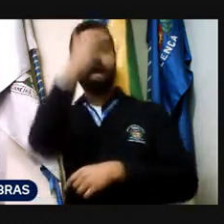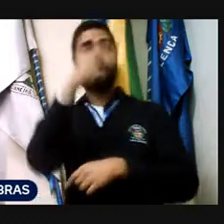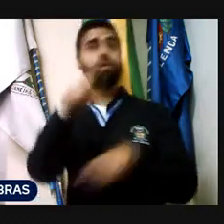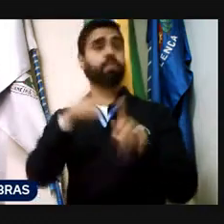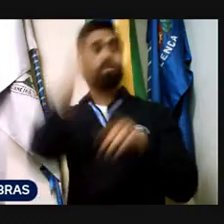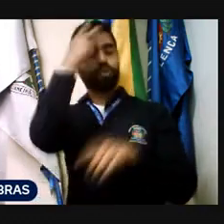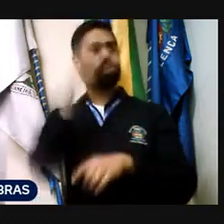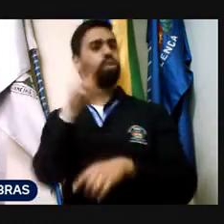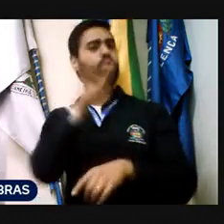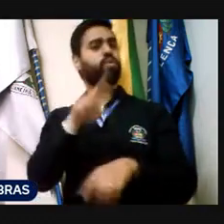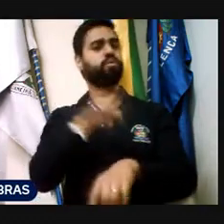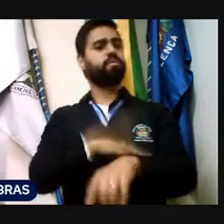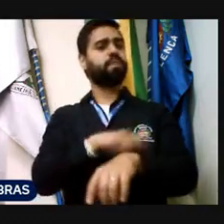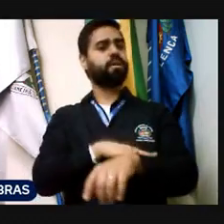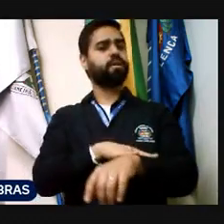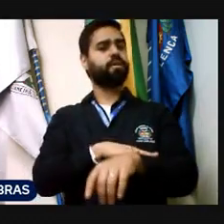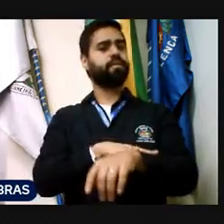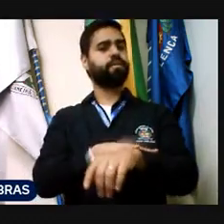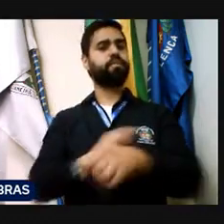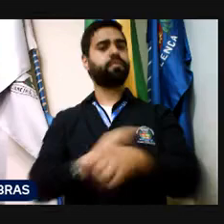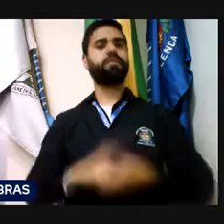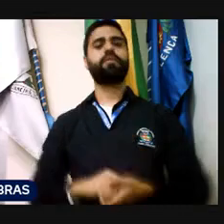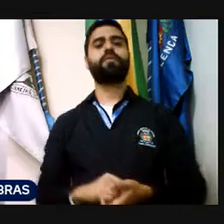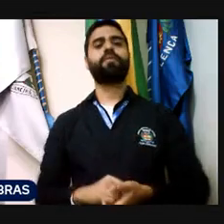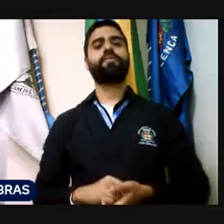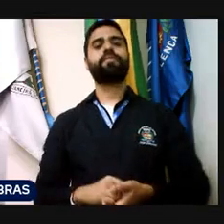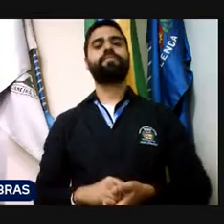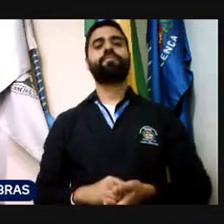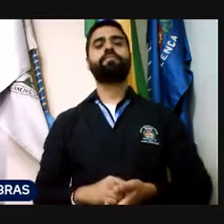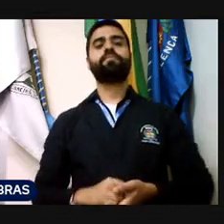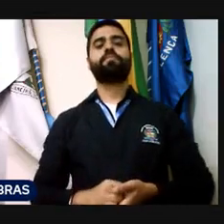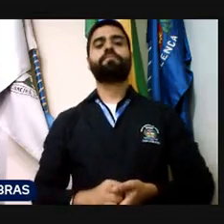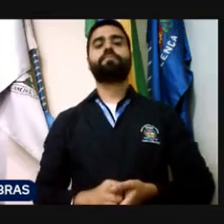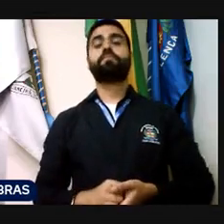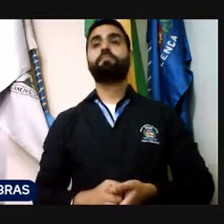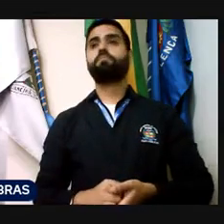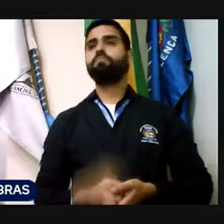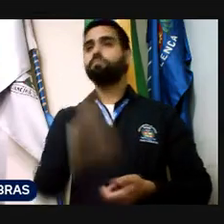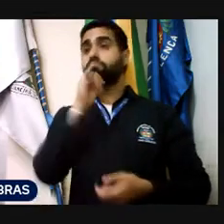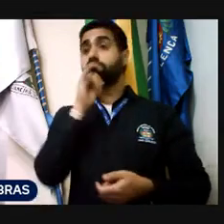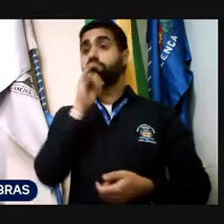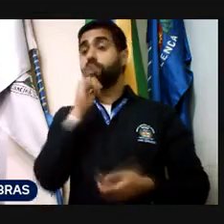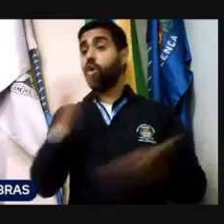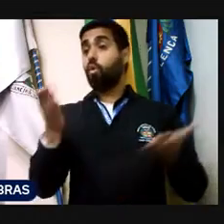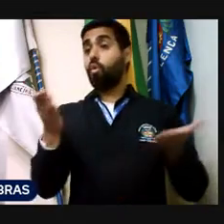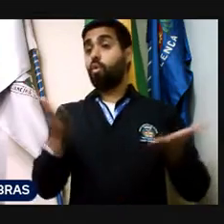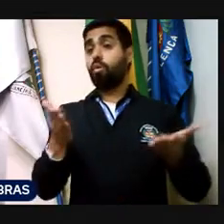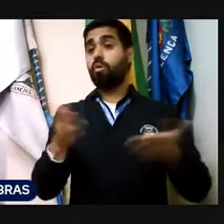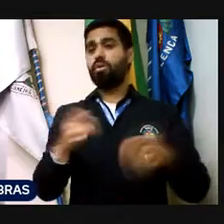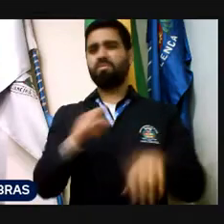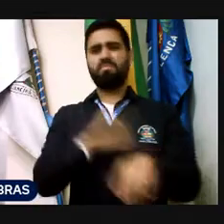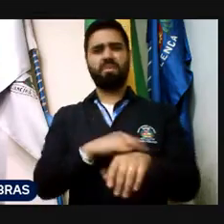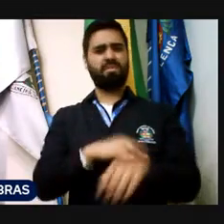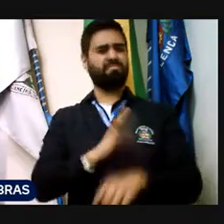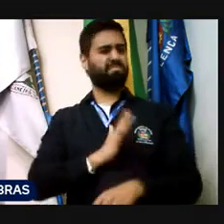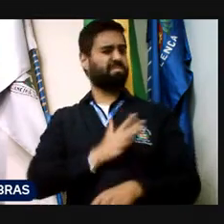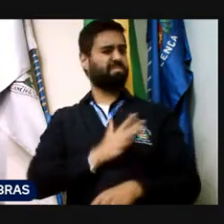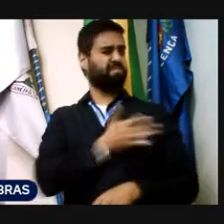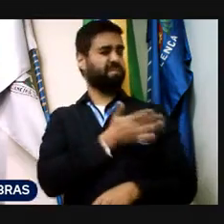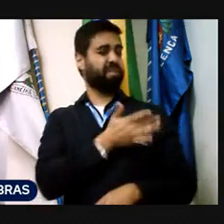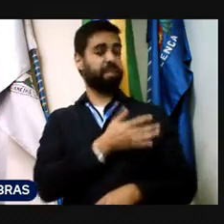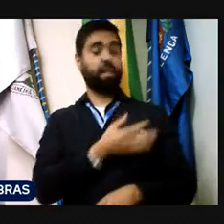ali durante toda semana, né? A gente vê que hoje o banheiro está lastimável, né? Uma